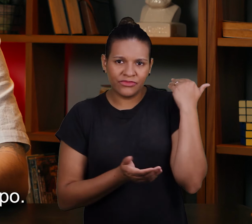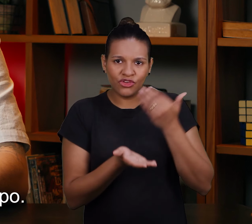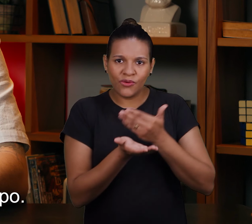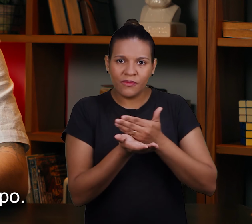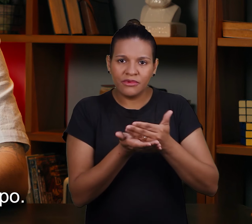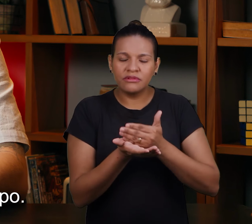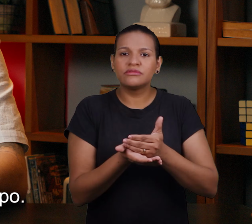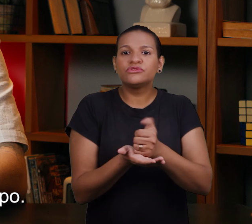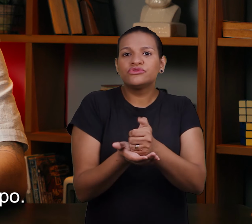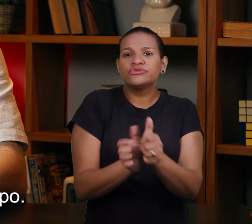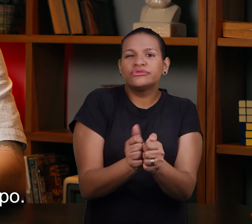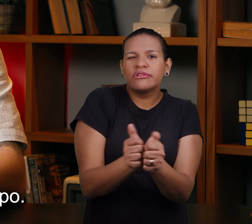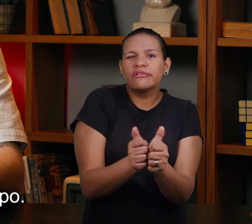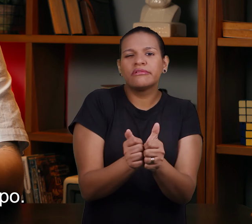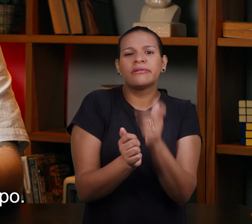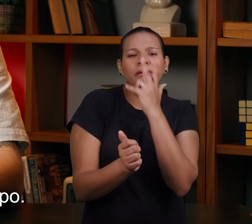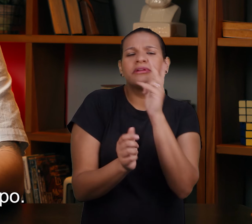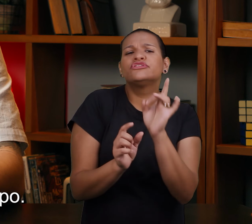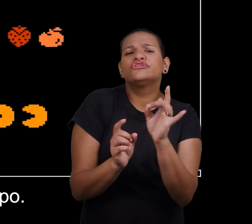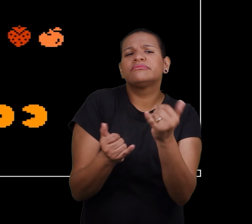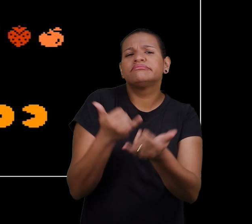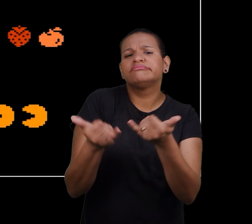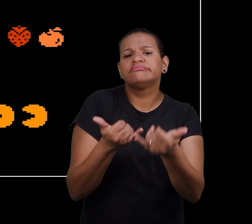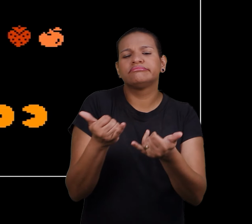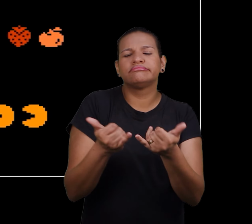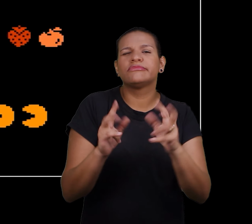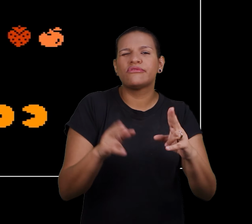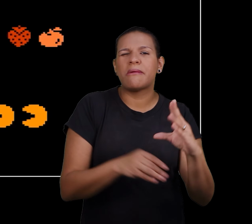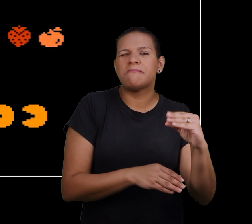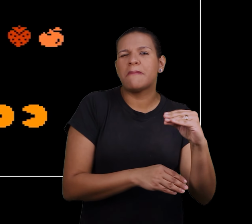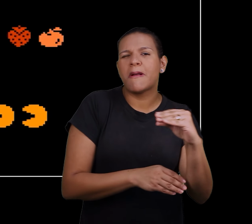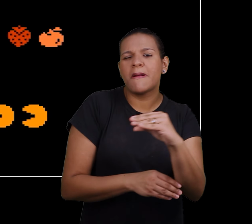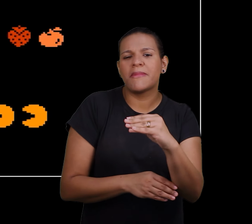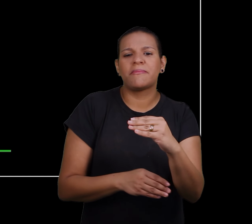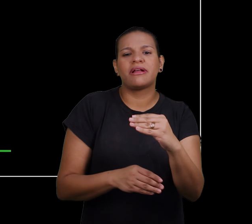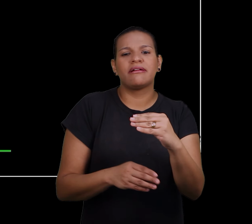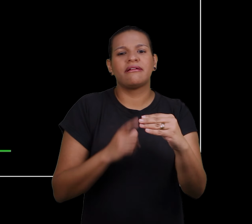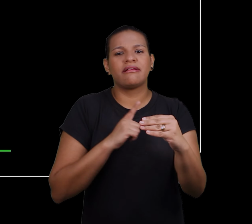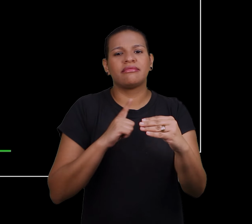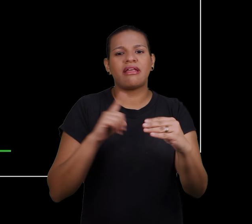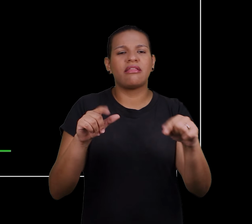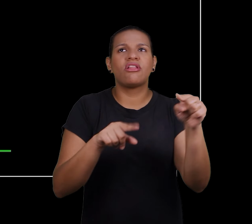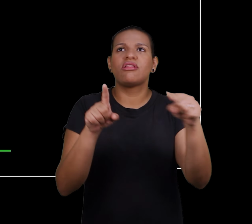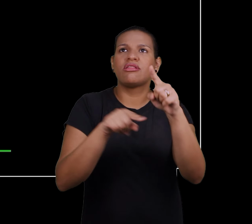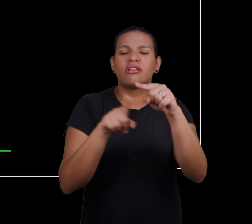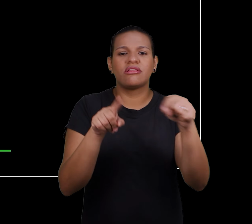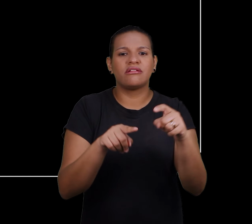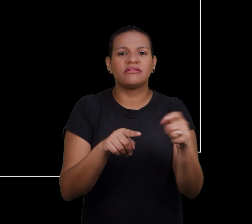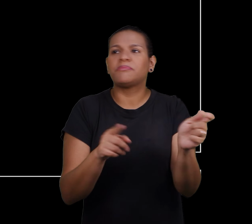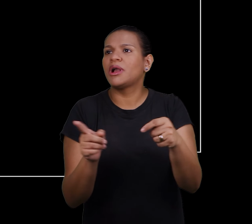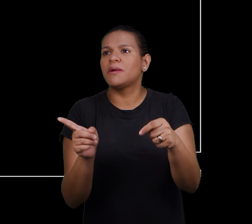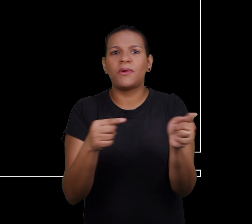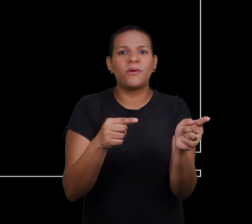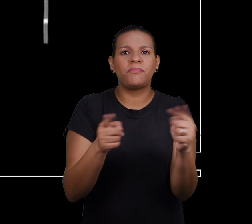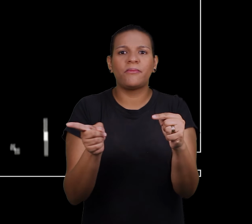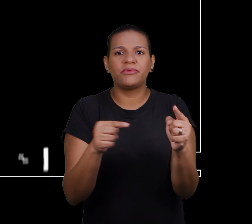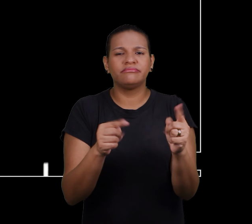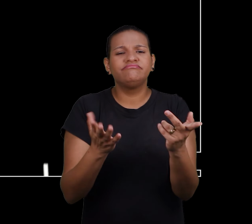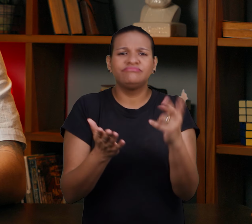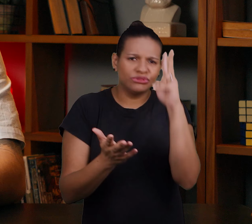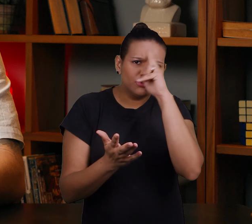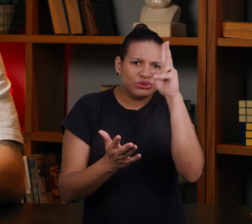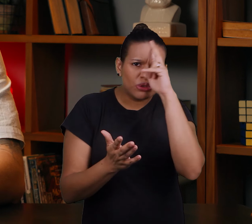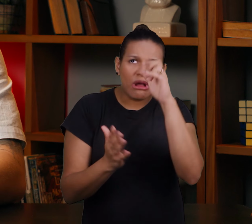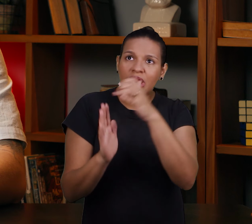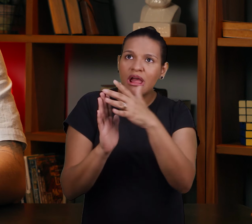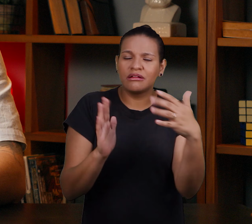No começo, jogos eram apenas um passatempo. Jogos como Pac-Man, Space Invaders, Pong não tinham muita história ou